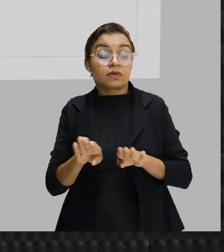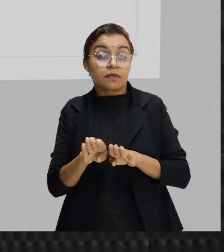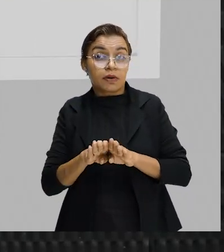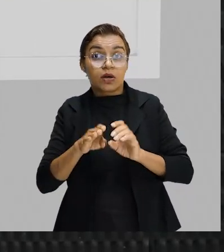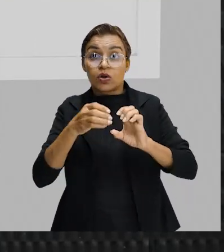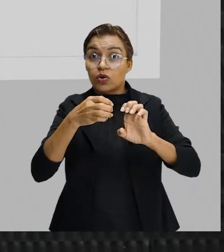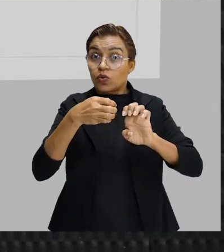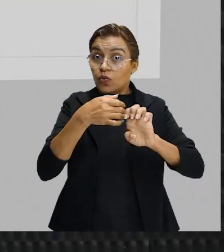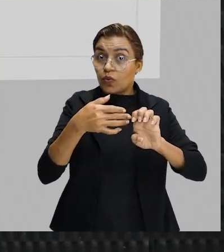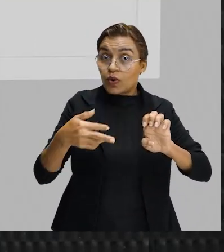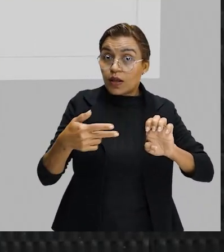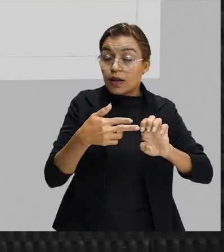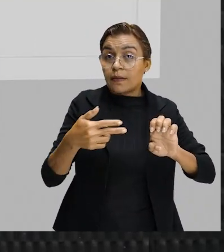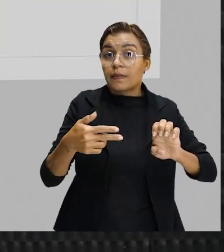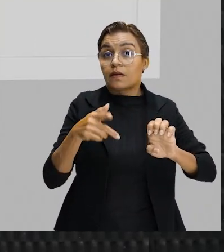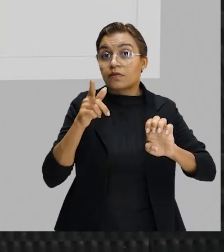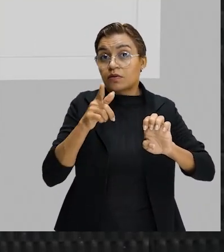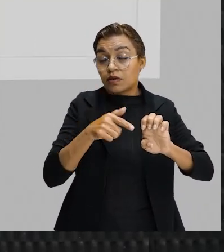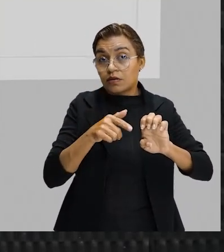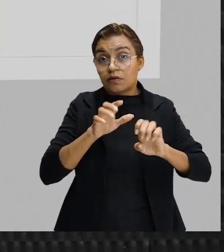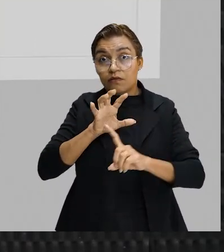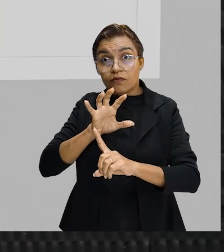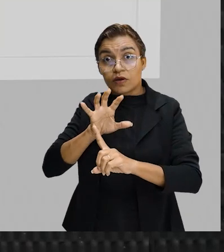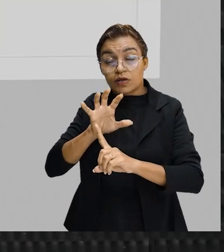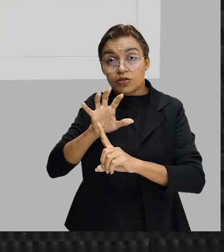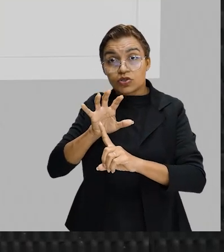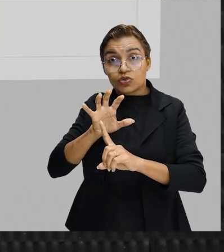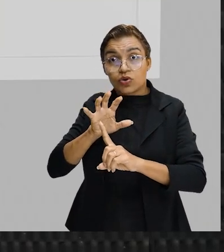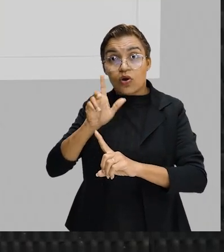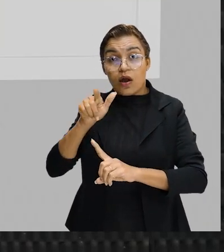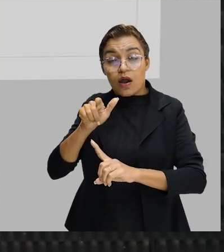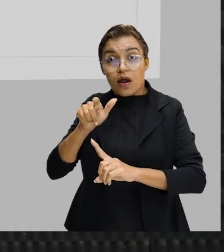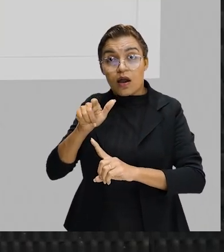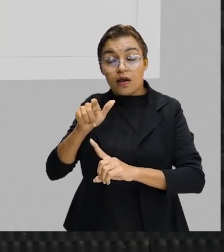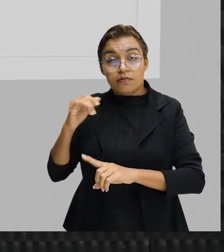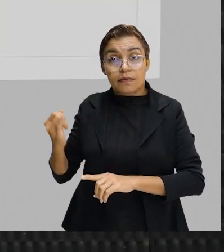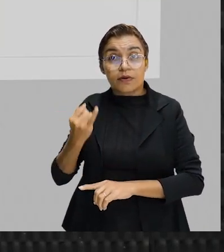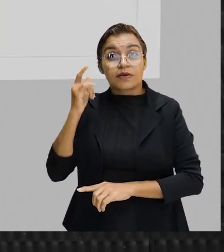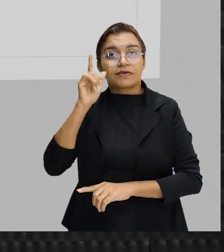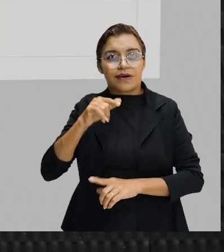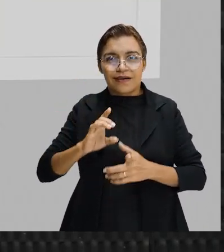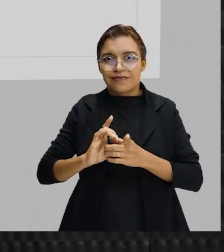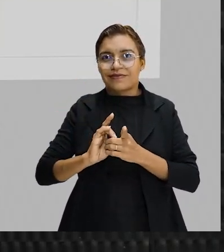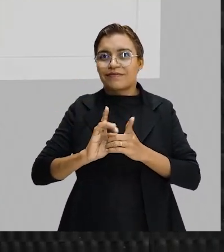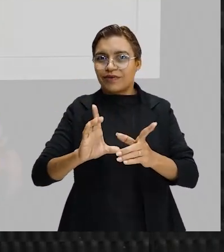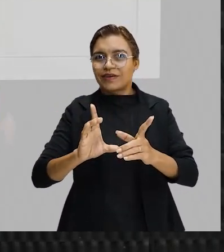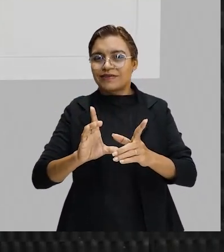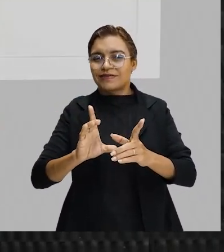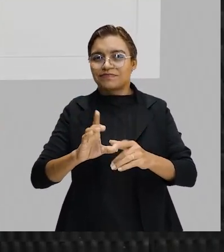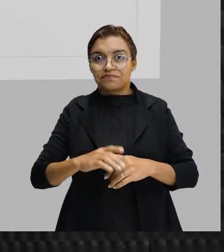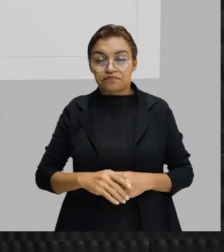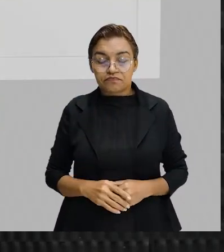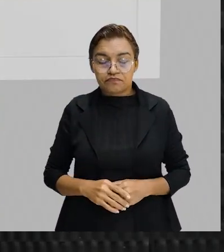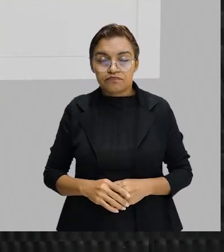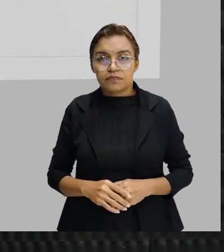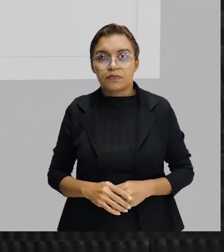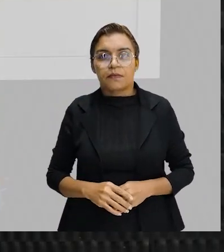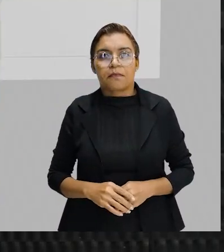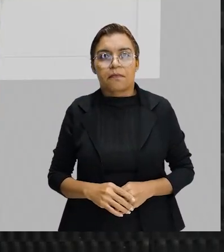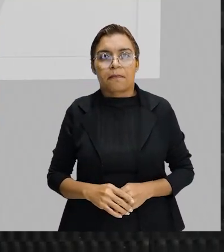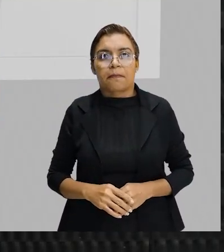que a trouxe como importância, que é a democracia em si, tá? Ok? E aí veja